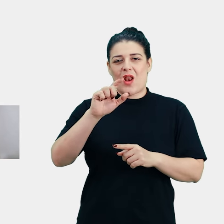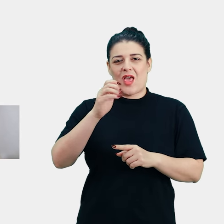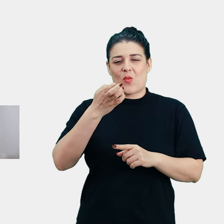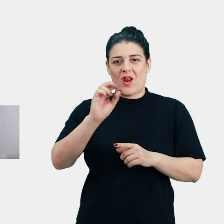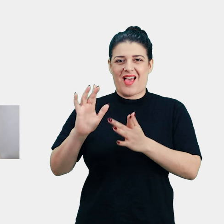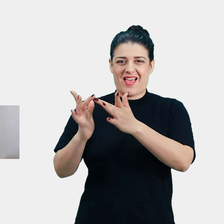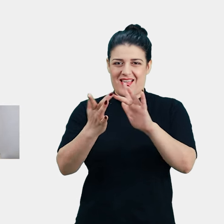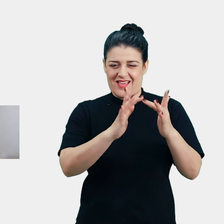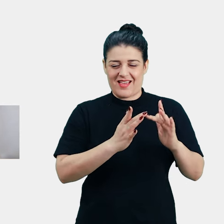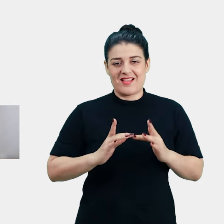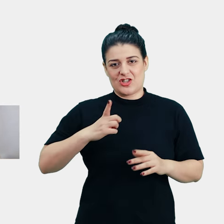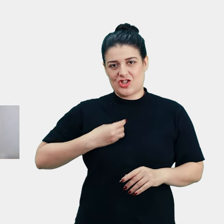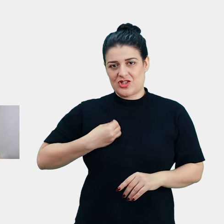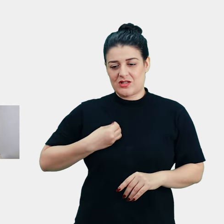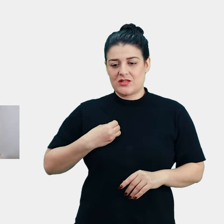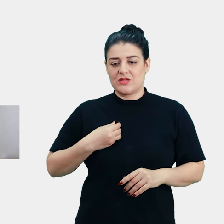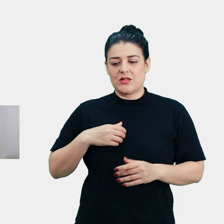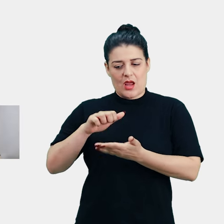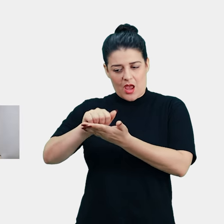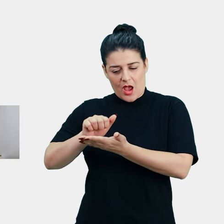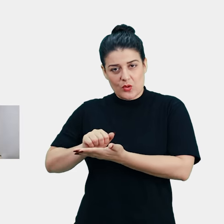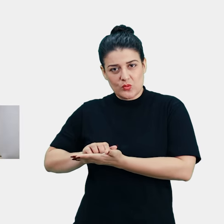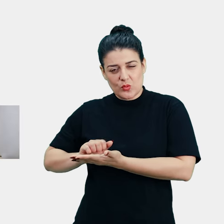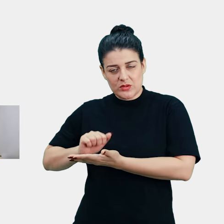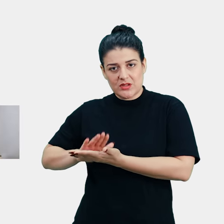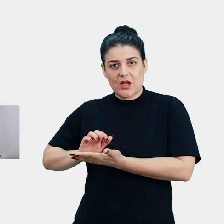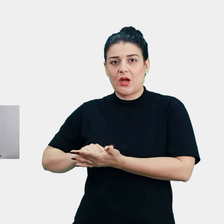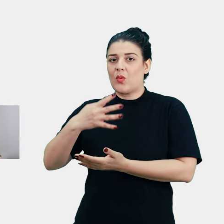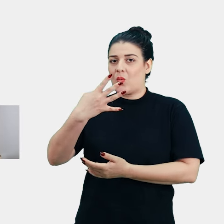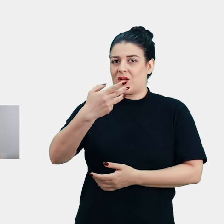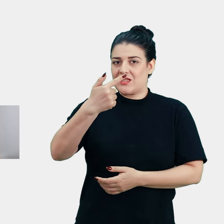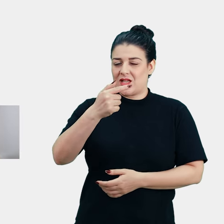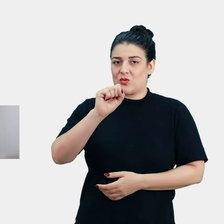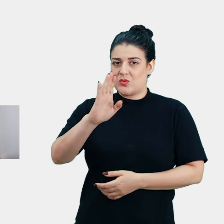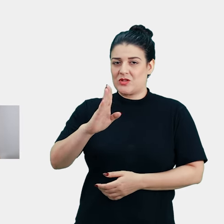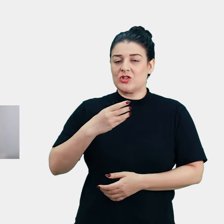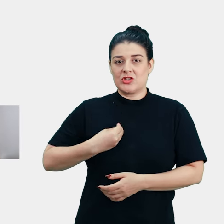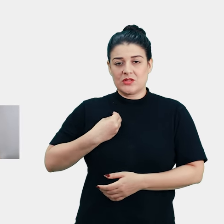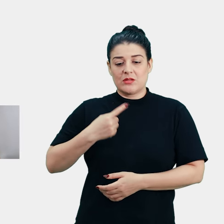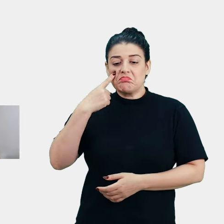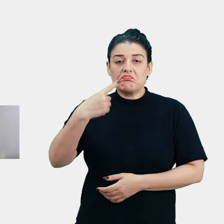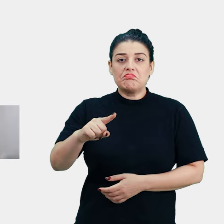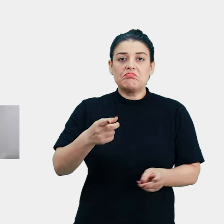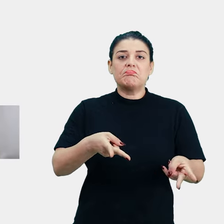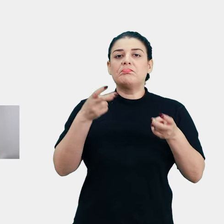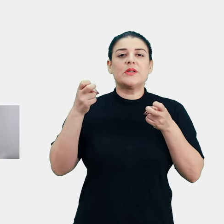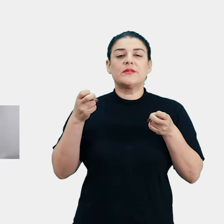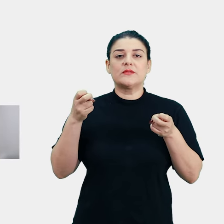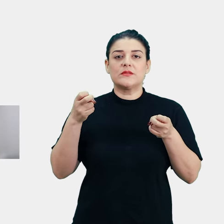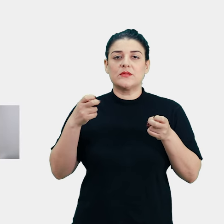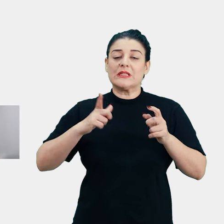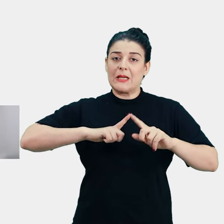moleculares. E eles anotaram, né, 47 substâncias e viram, tá,